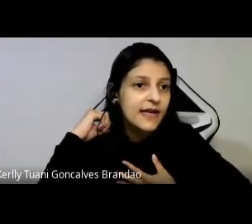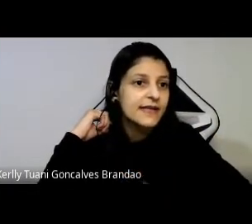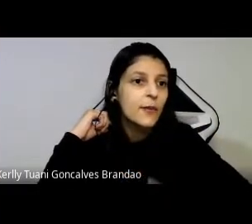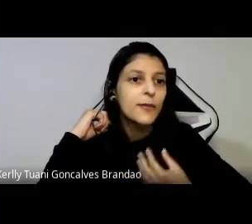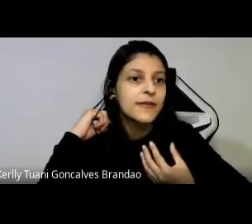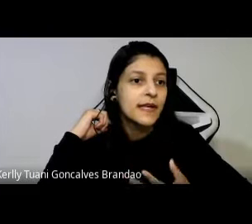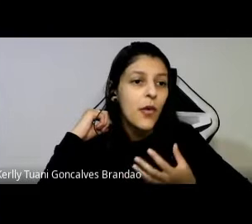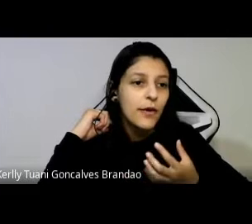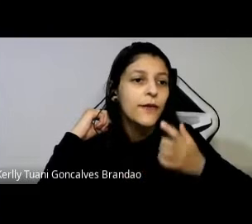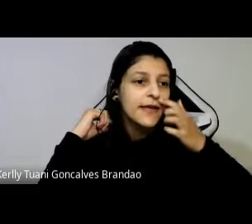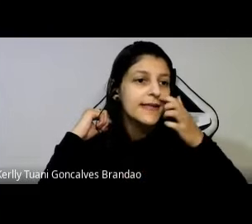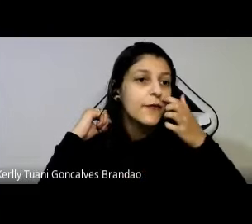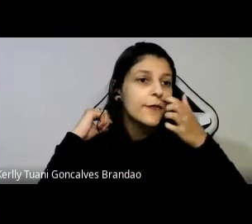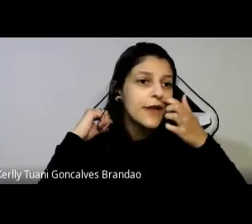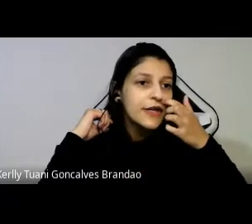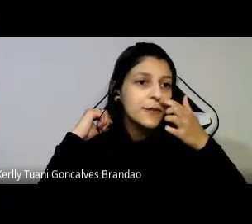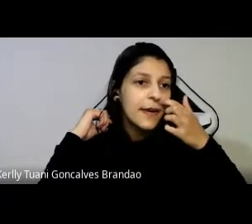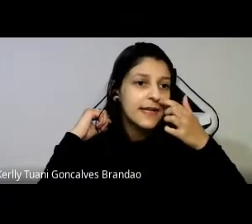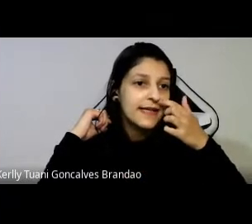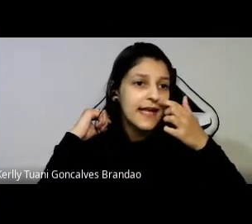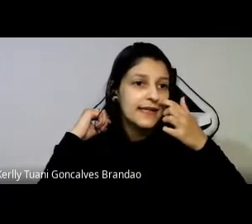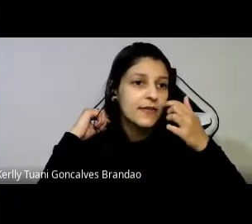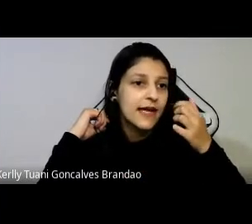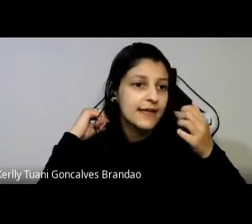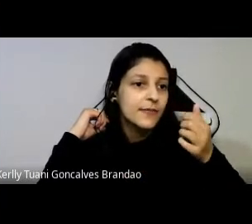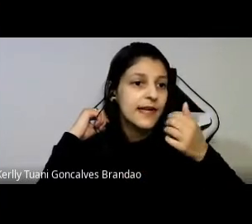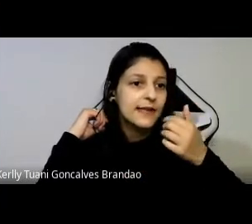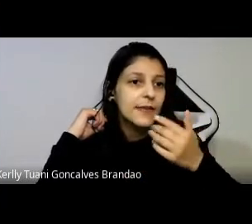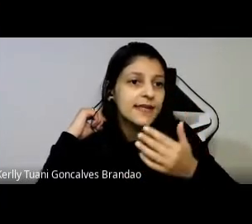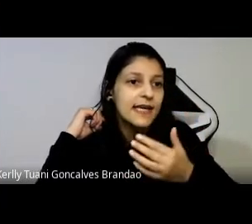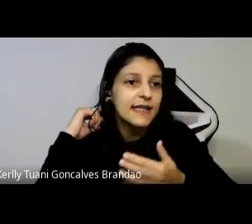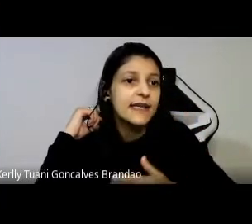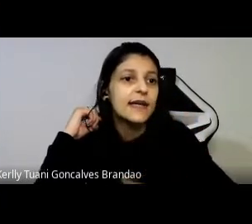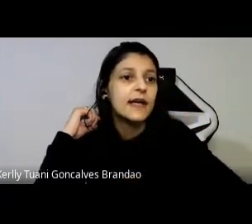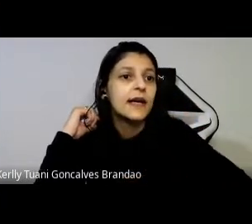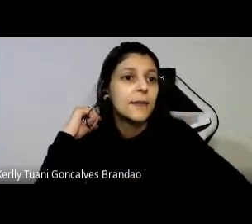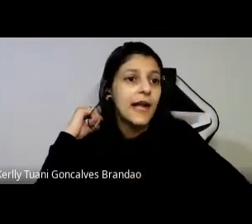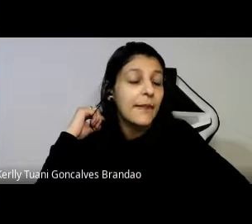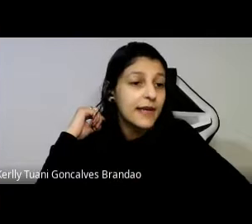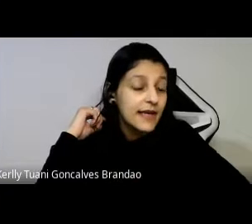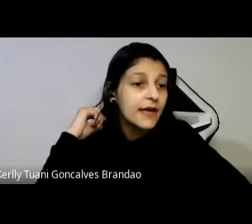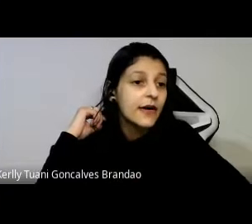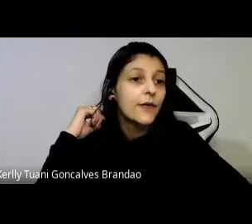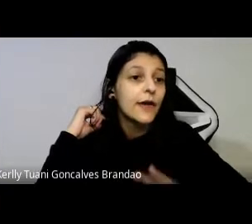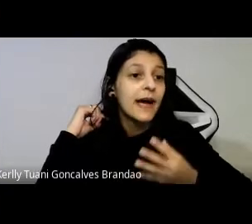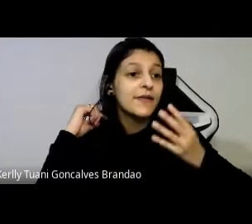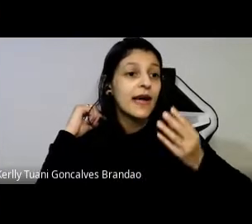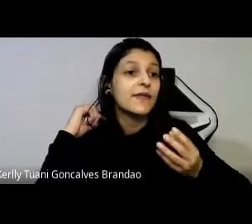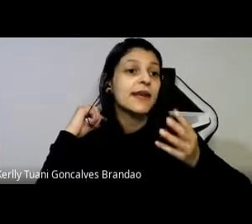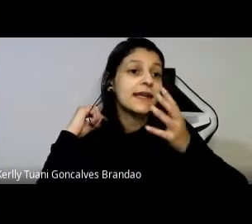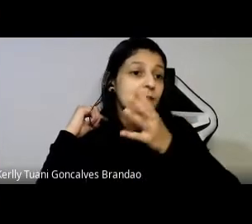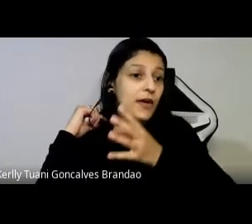Libras, e como eu fiz, né, um vídeo para apresentação dessa pesquisa, para mim foi